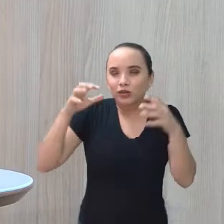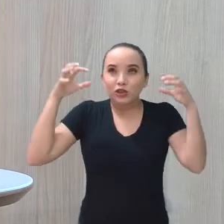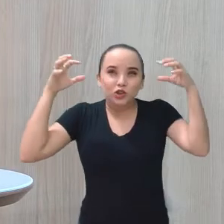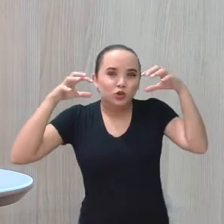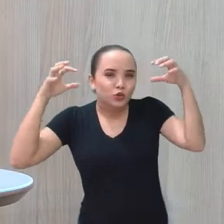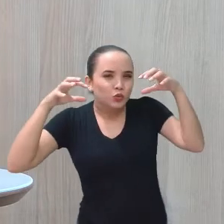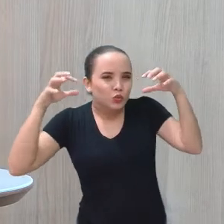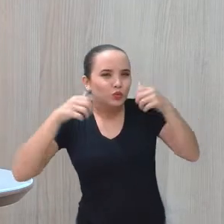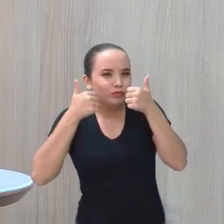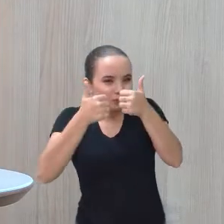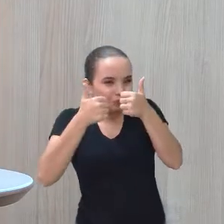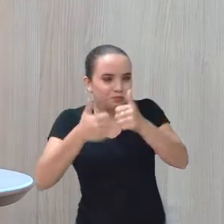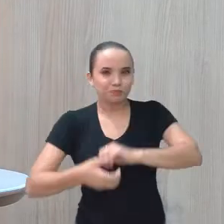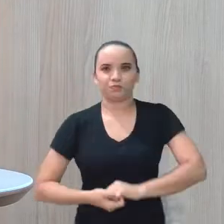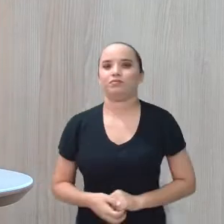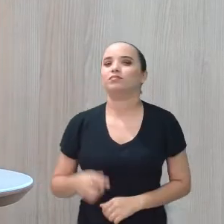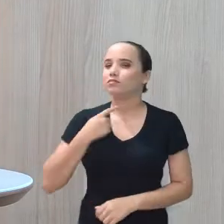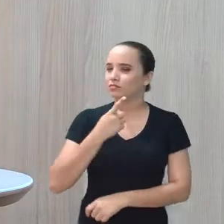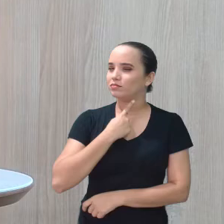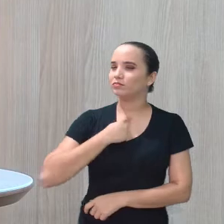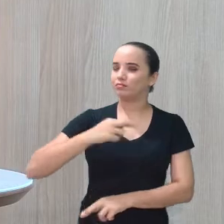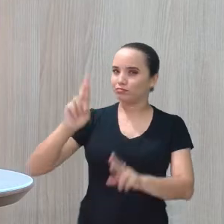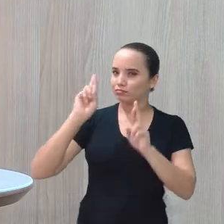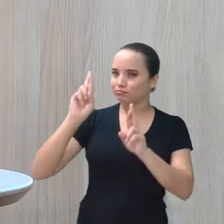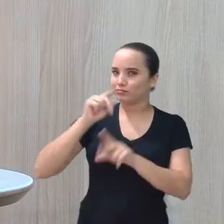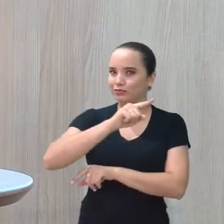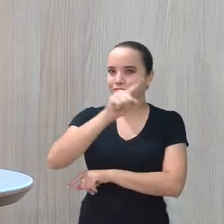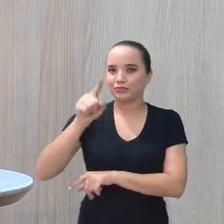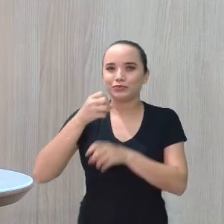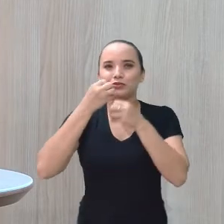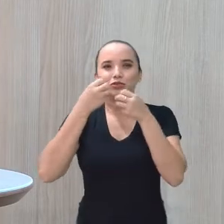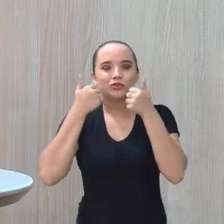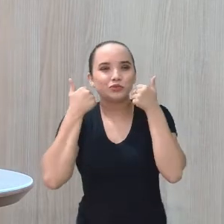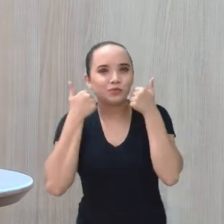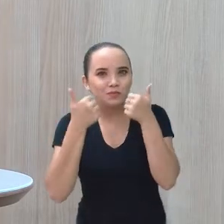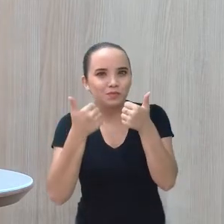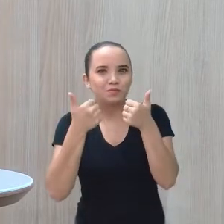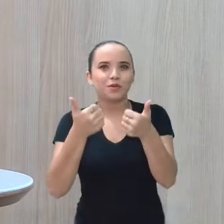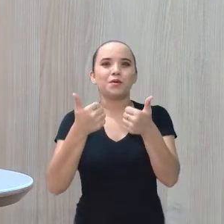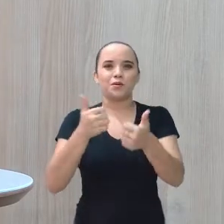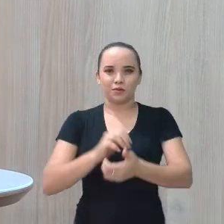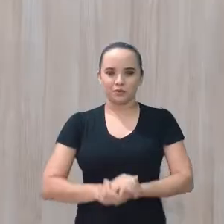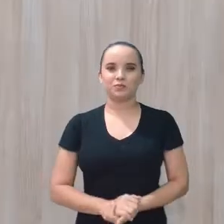né? Eu espero que vocês estejam bem. Oi. Oi.